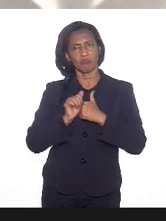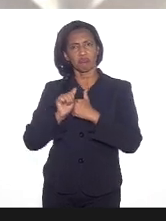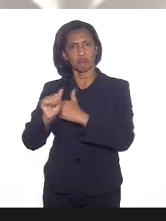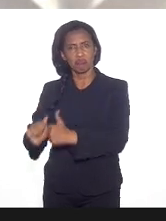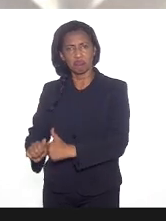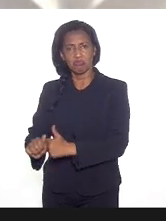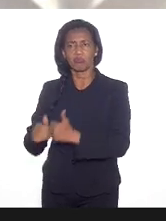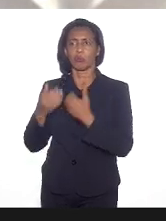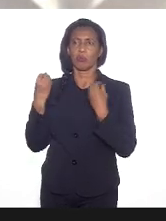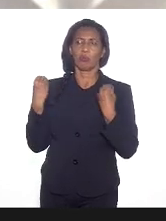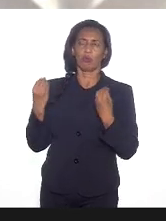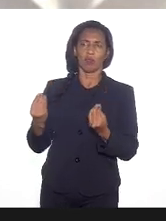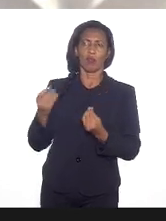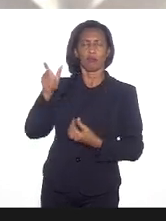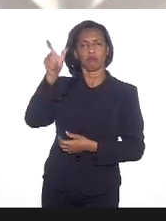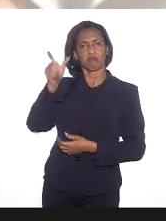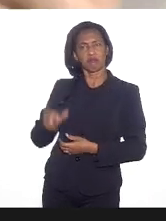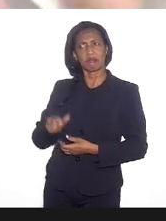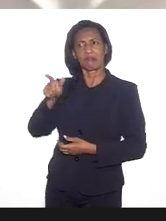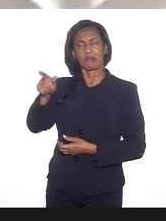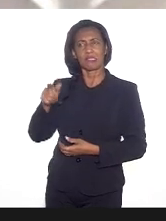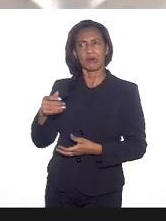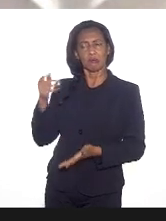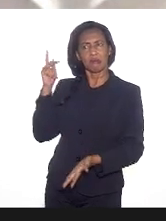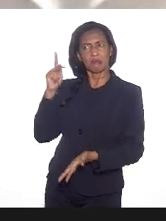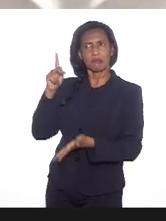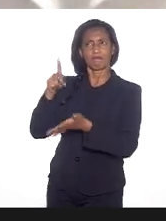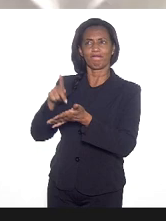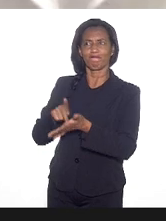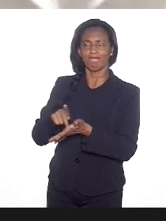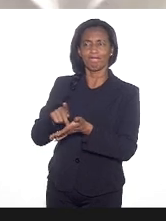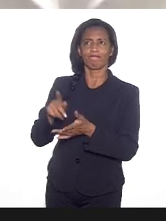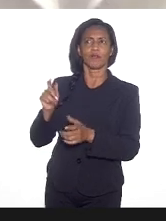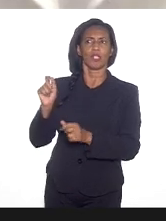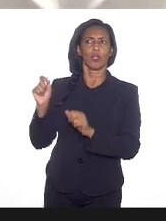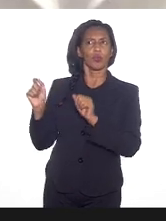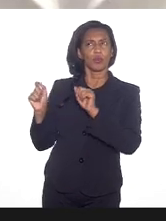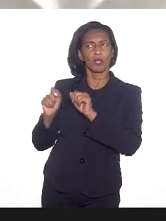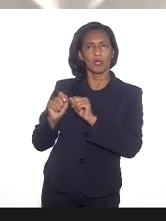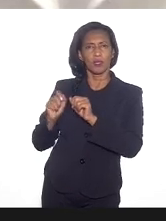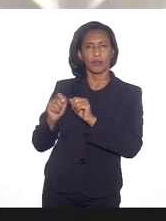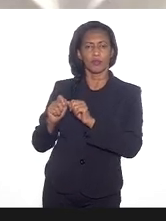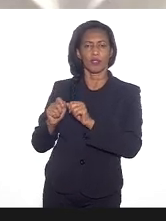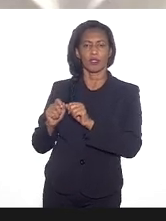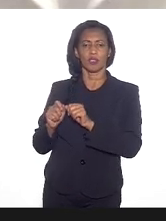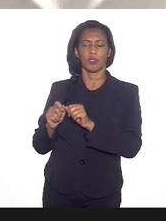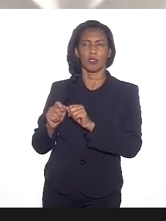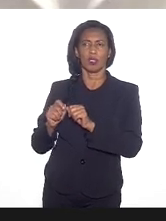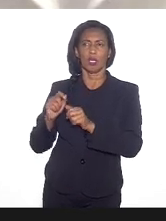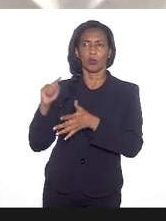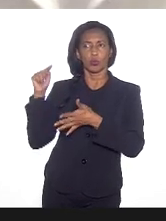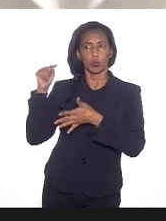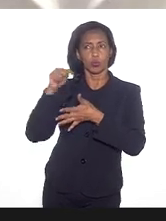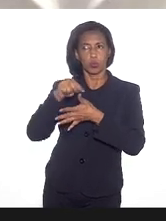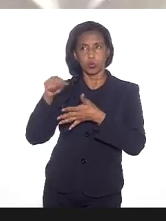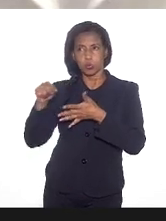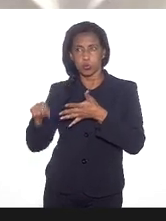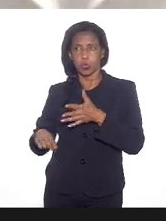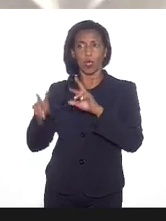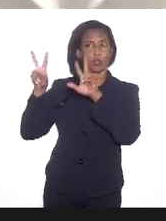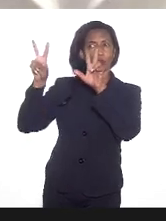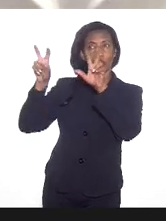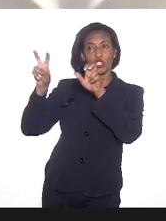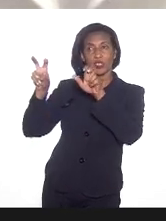pela maneira sempre precisa com que fez as suas indicações dos temas